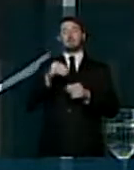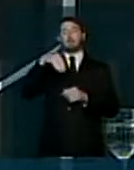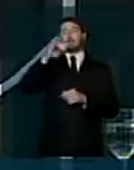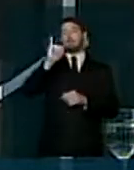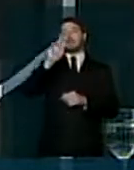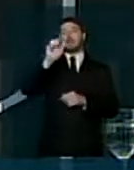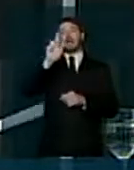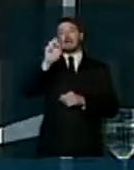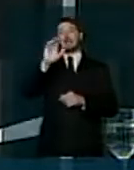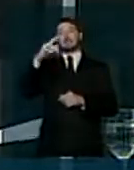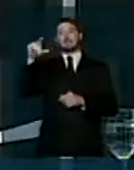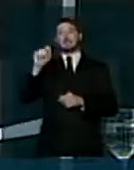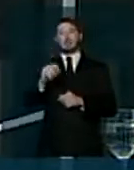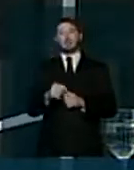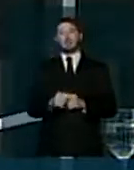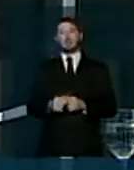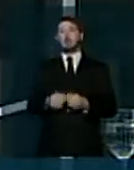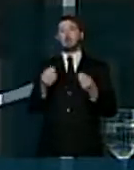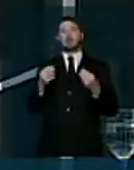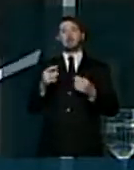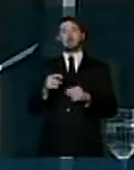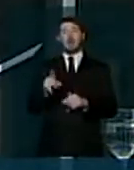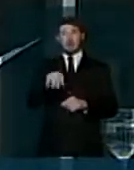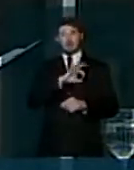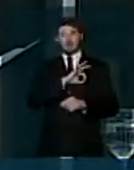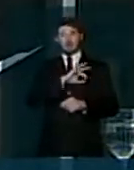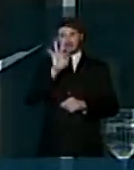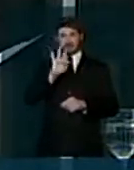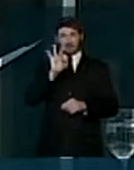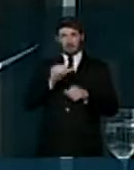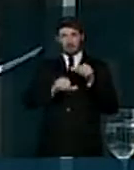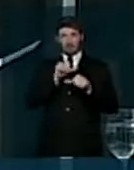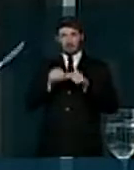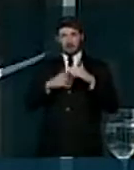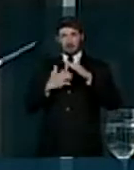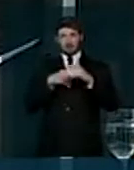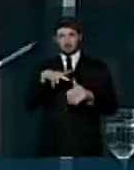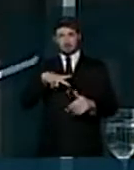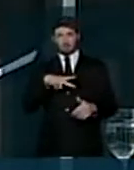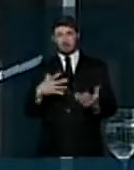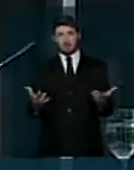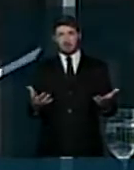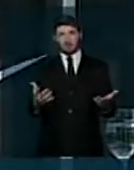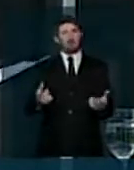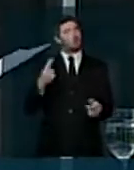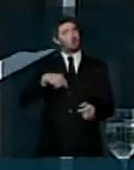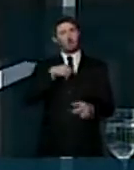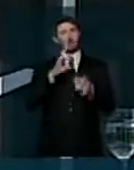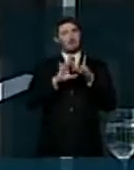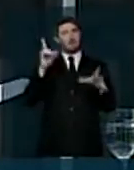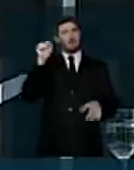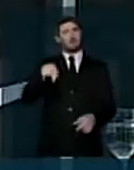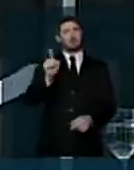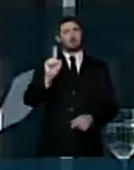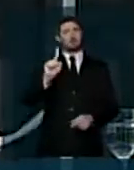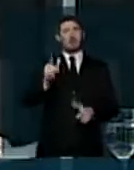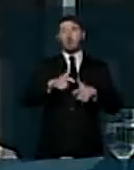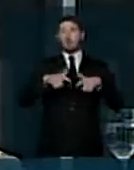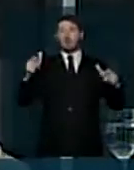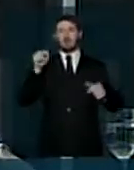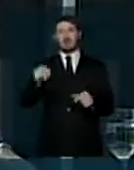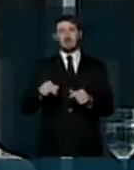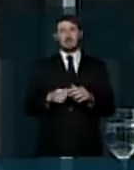Isso já era um início de privatização do policiamento federal, e nós aqui não vamos permitir a ampliar